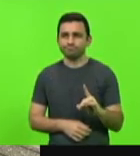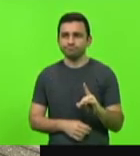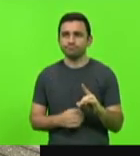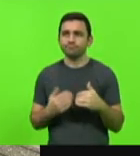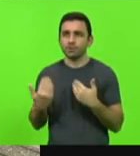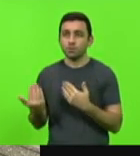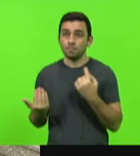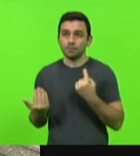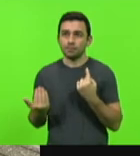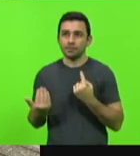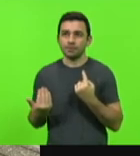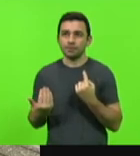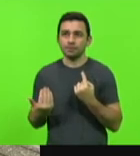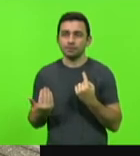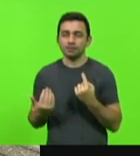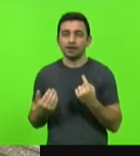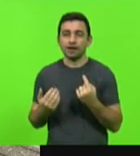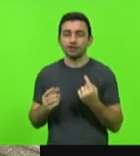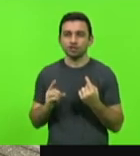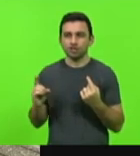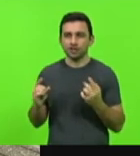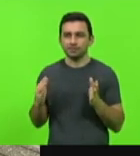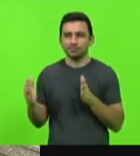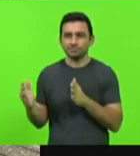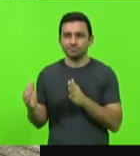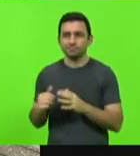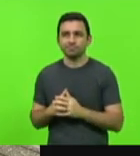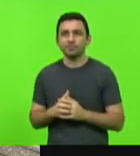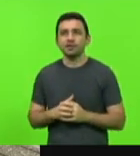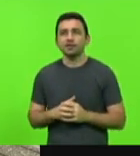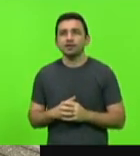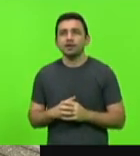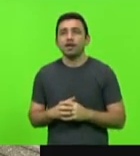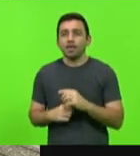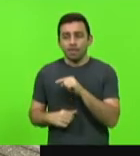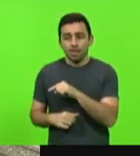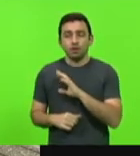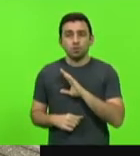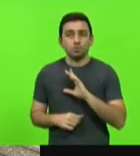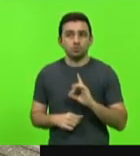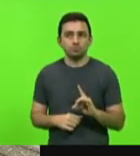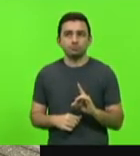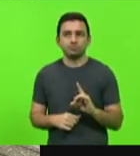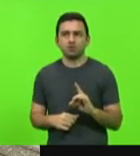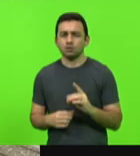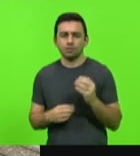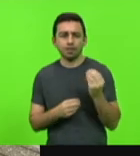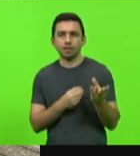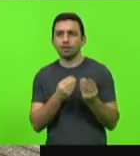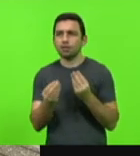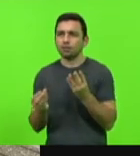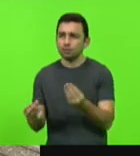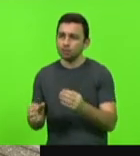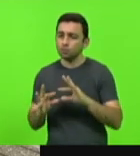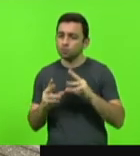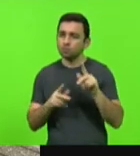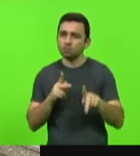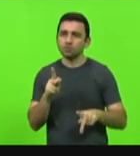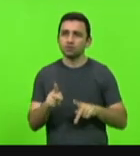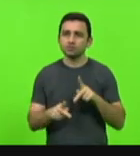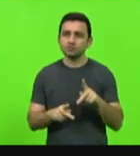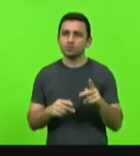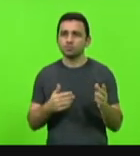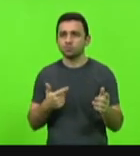aqui à minha direita, que coordena todo esse trabalho de oferecer mudas à população.